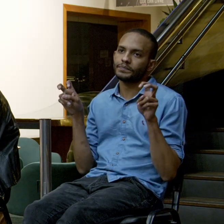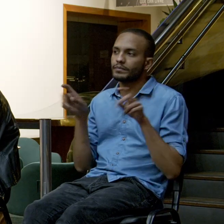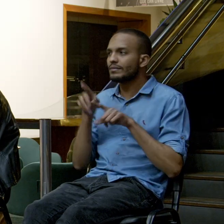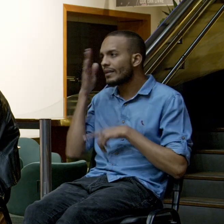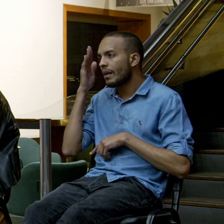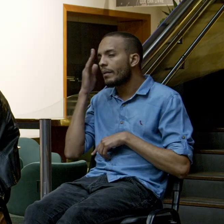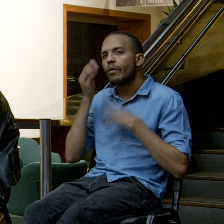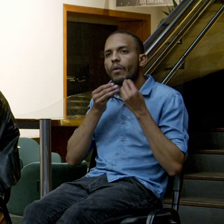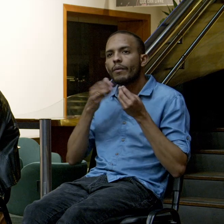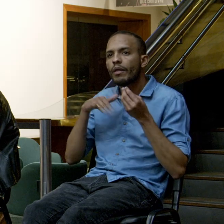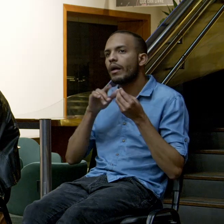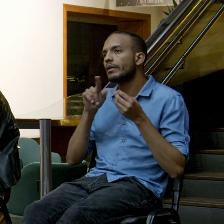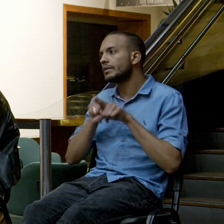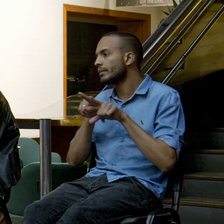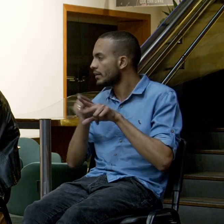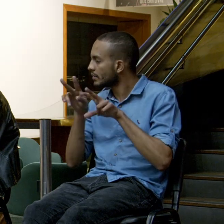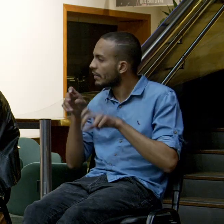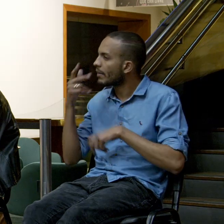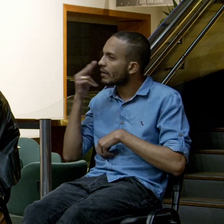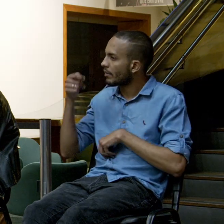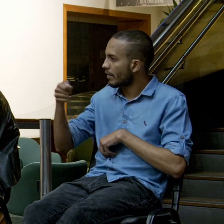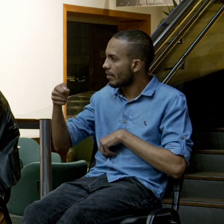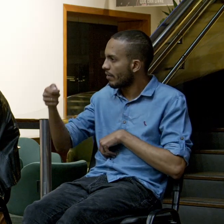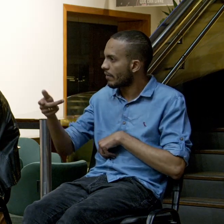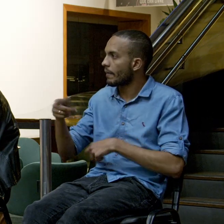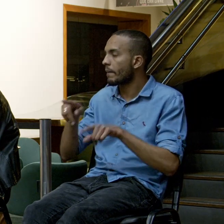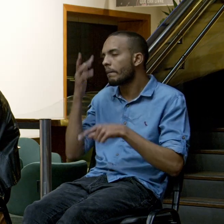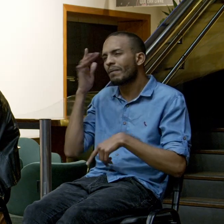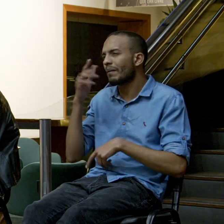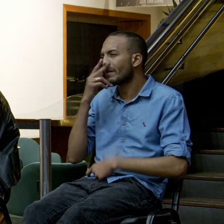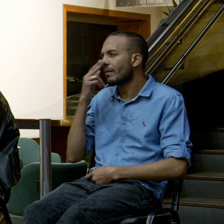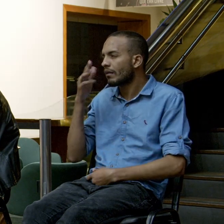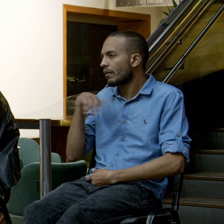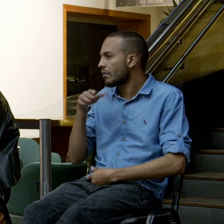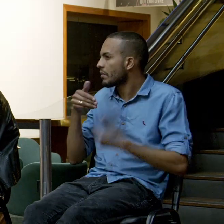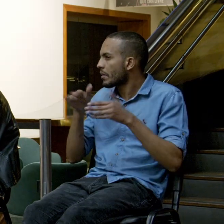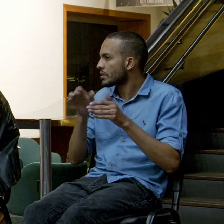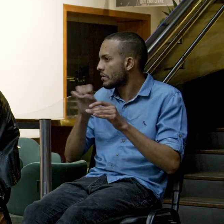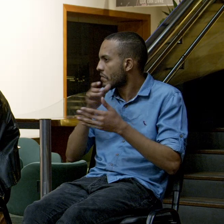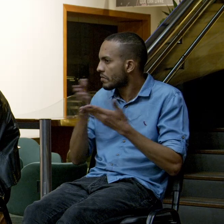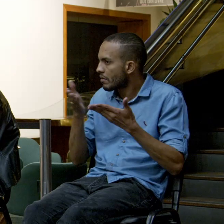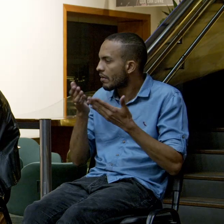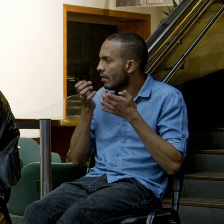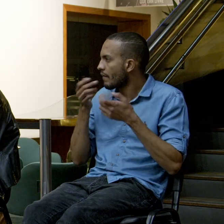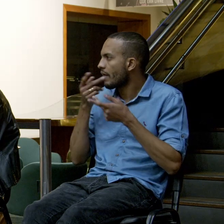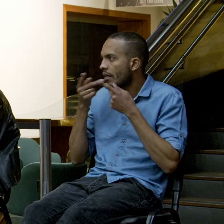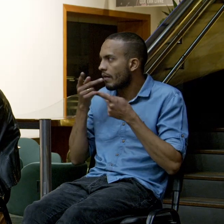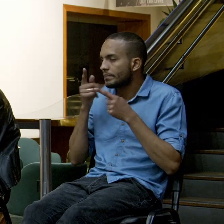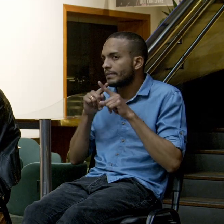sabe? Esse lugar que vira um tema meio obrigatório. Não sei, é uma percepção, deixo aberto aqui se alguém quiser comentar,